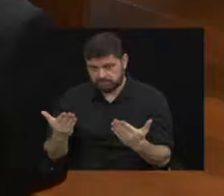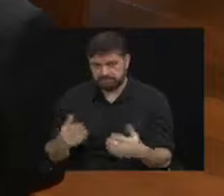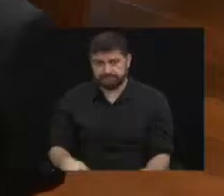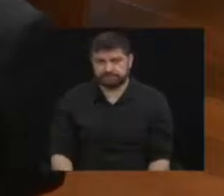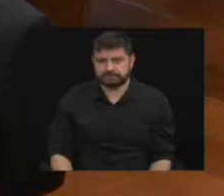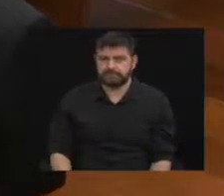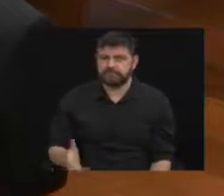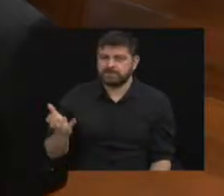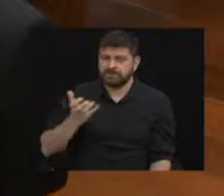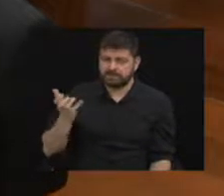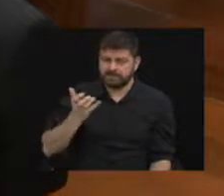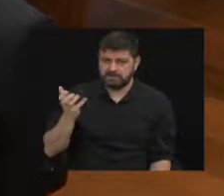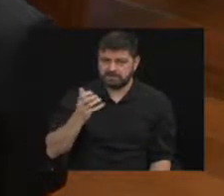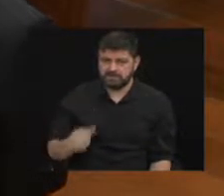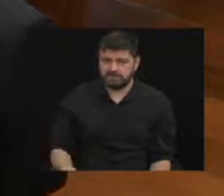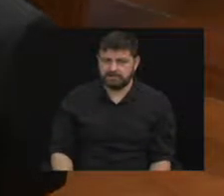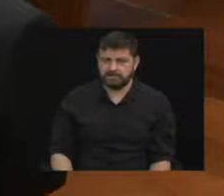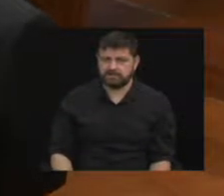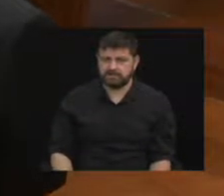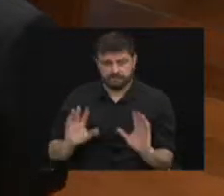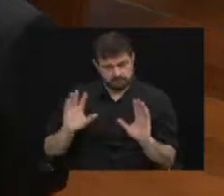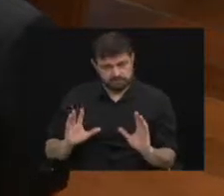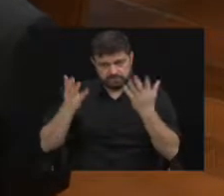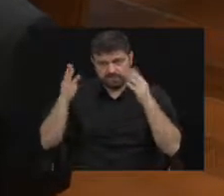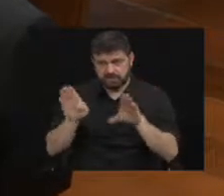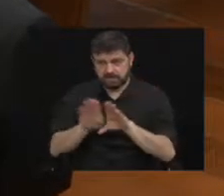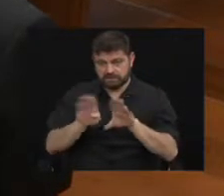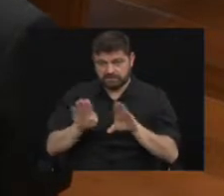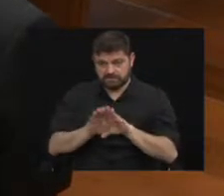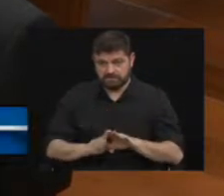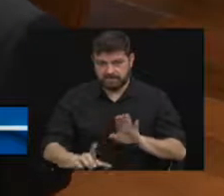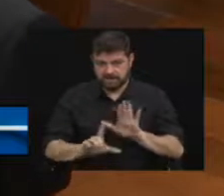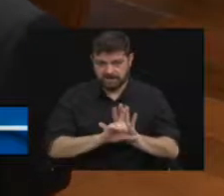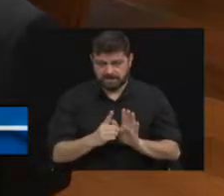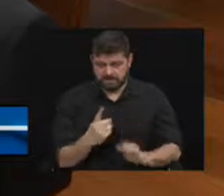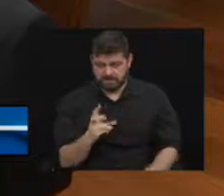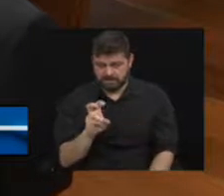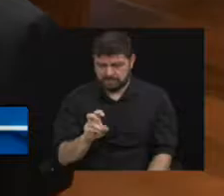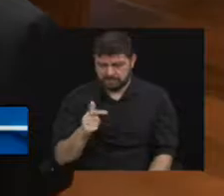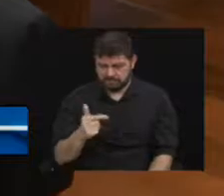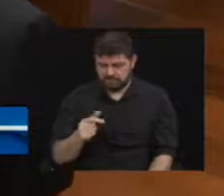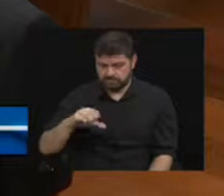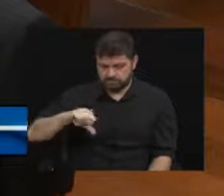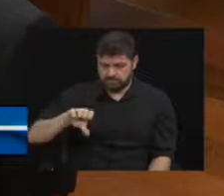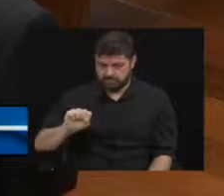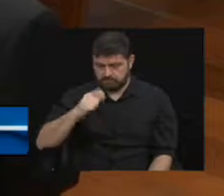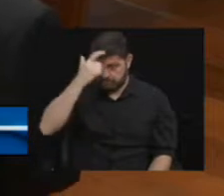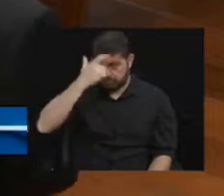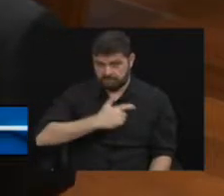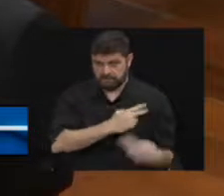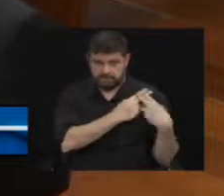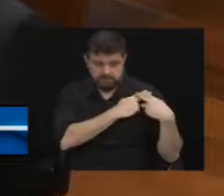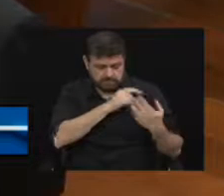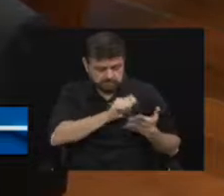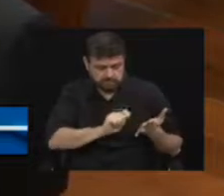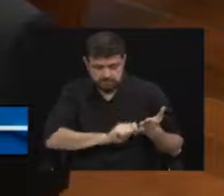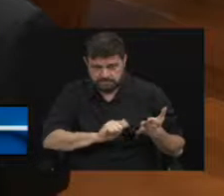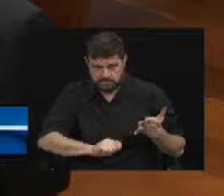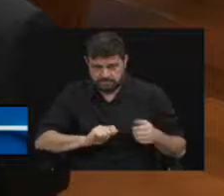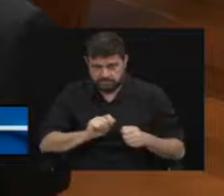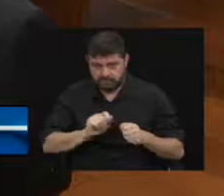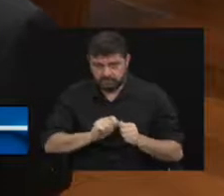fica aqui os cumprimentos da mesa e de todos os vereadores. Cumprimentar aqui também o Irineu, que faz 25 anos de